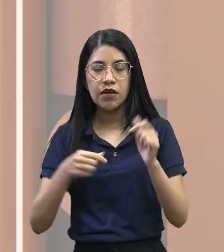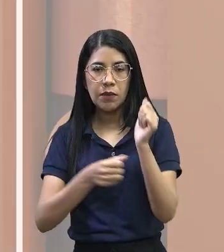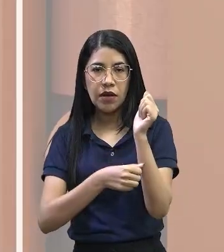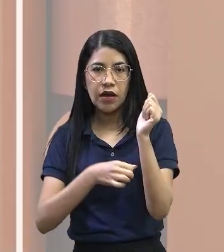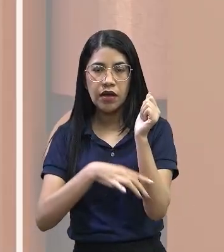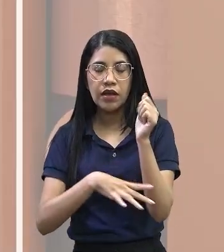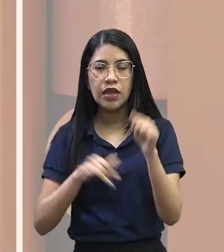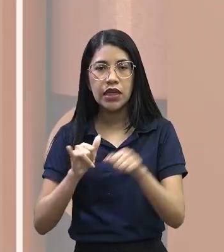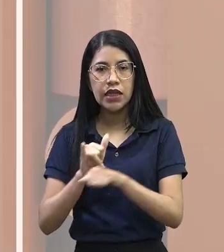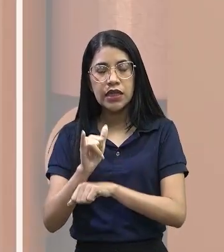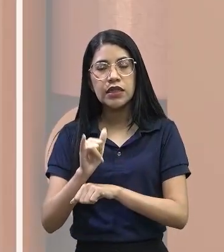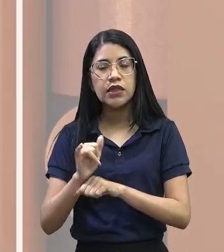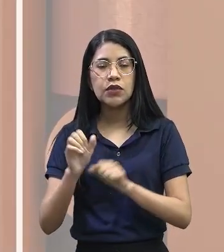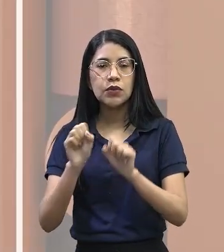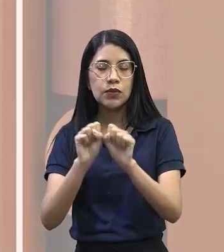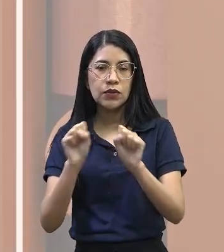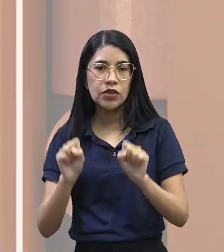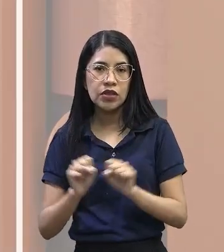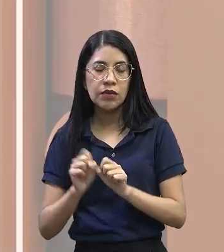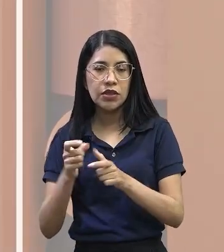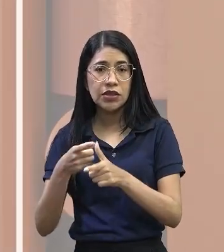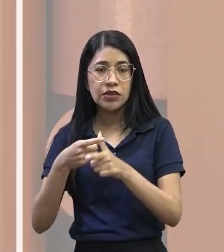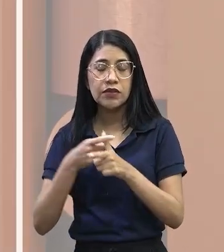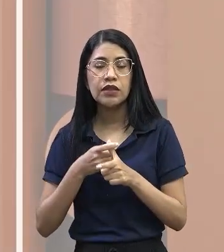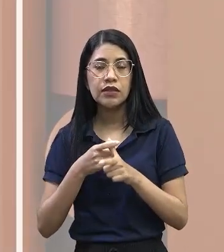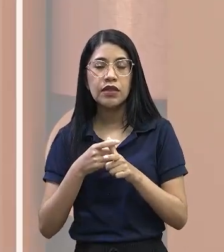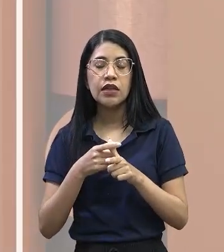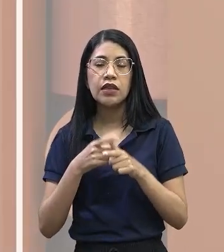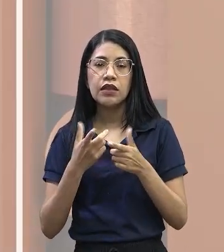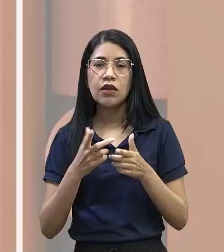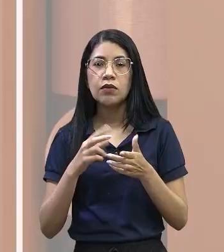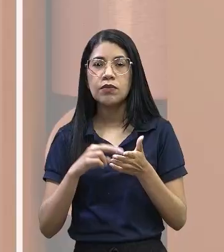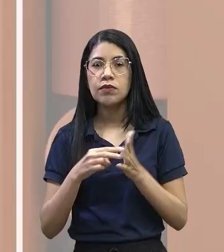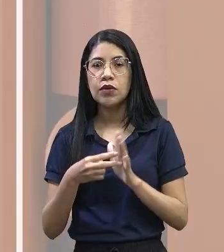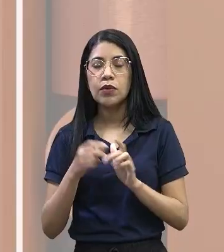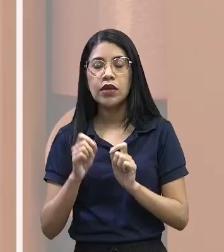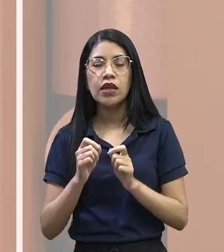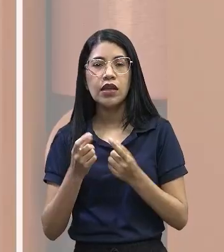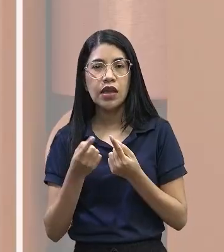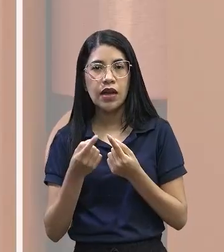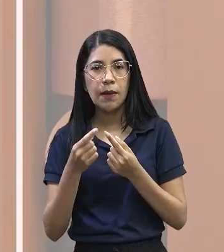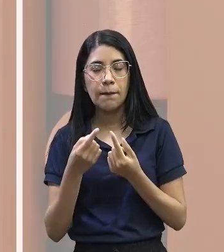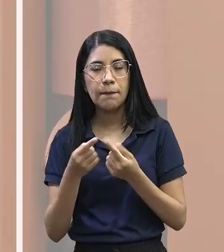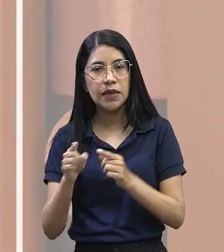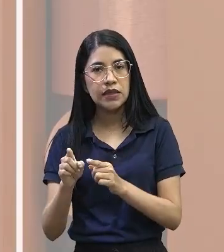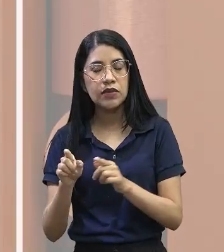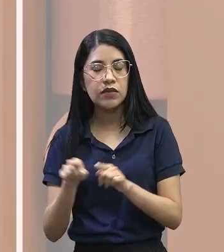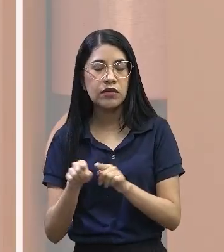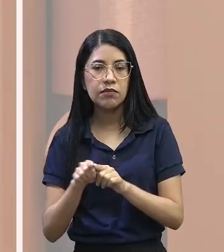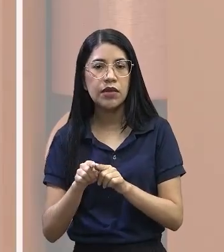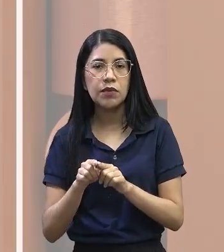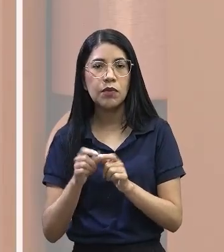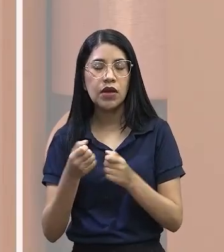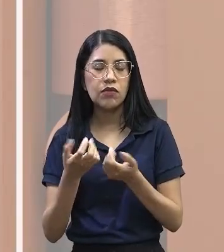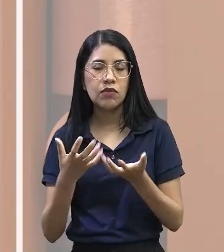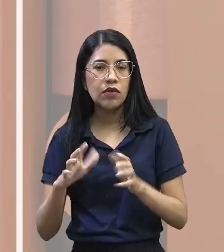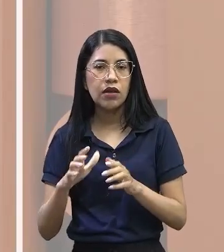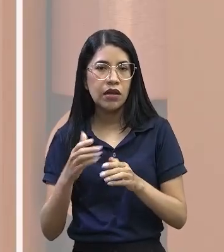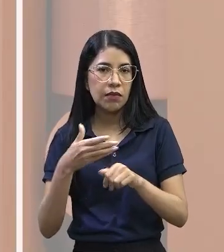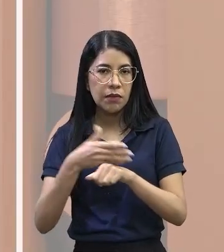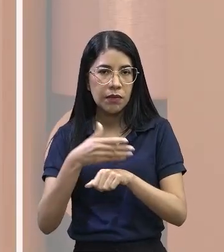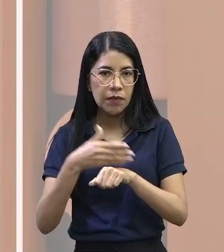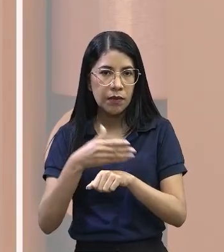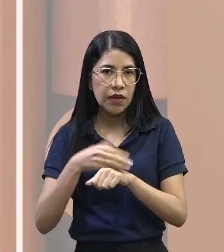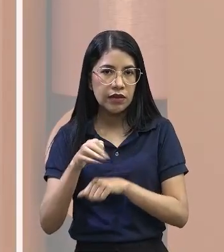burlando o sistema de aviamento e endividamento. Portanto, ele era perseguido pelo seringalista, que não queria, obviamente, a sua atuação ali